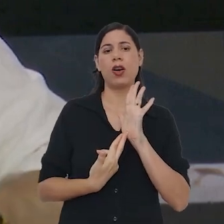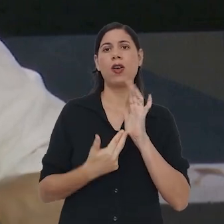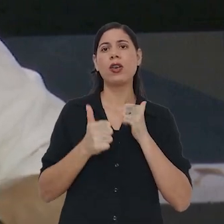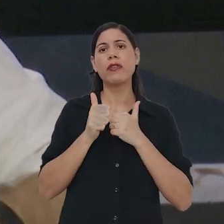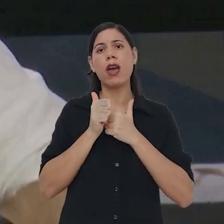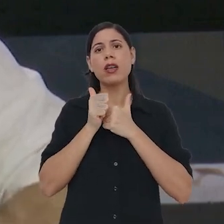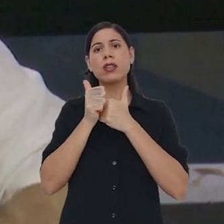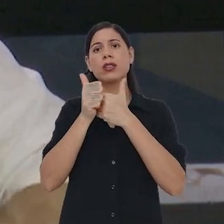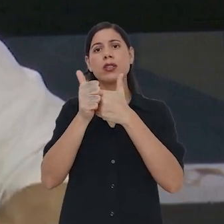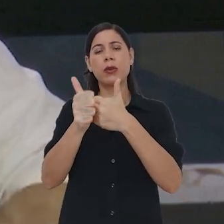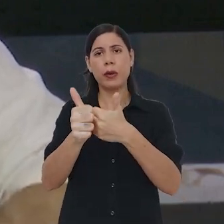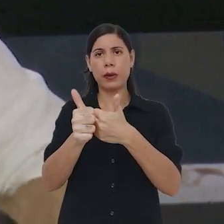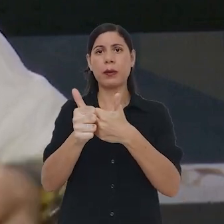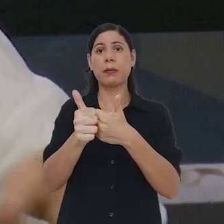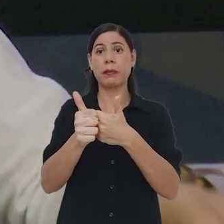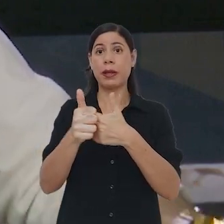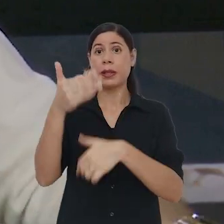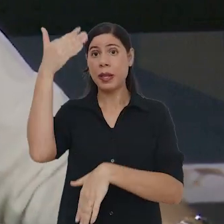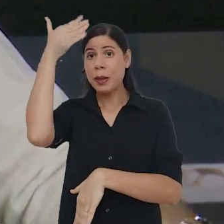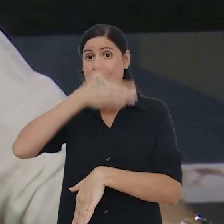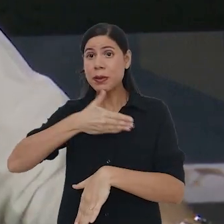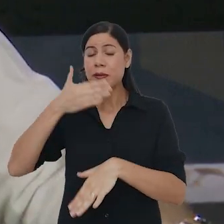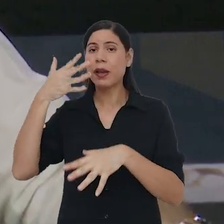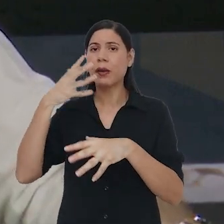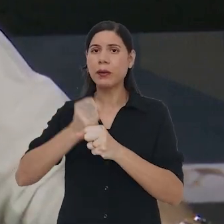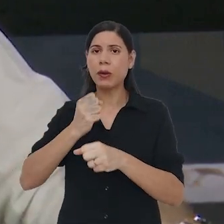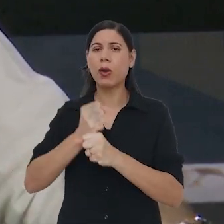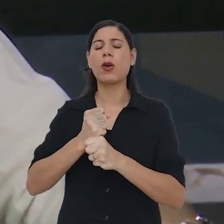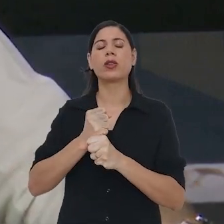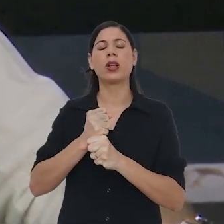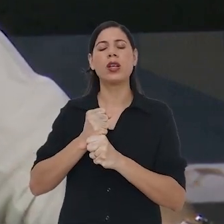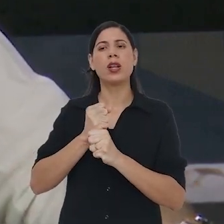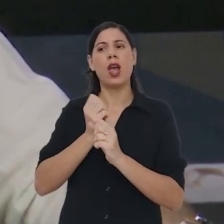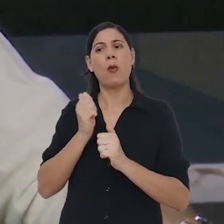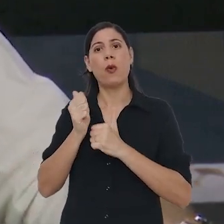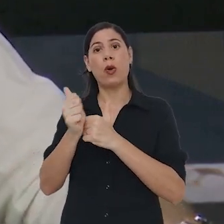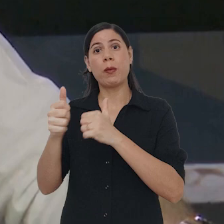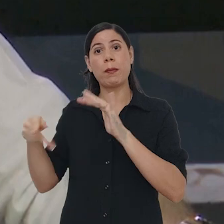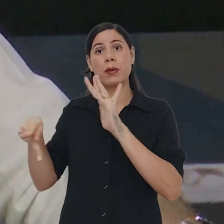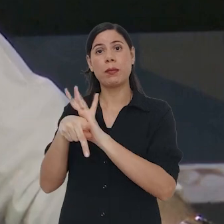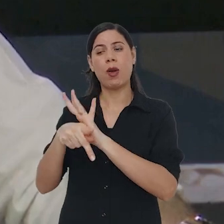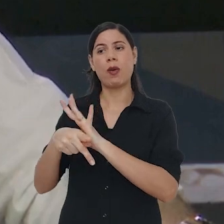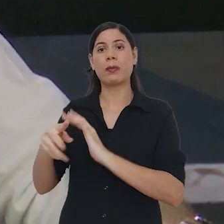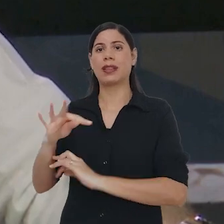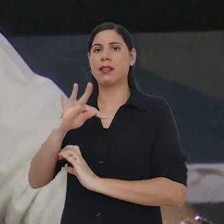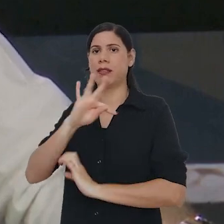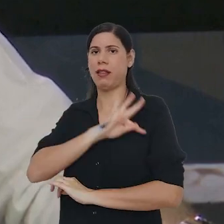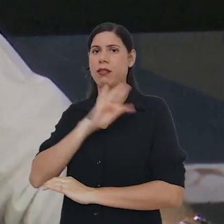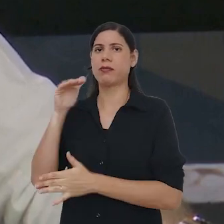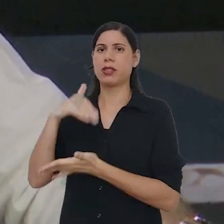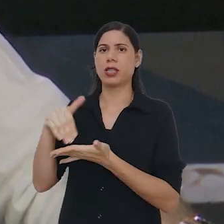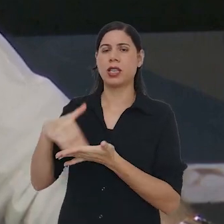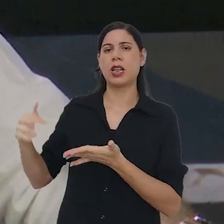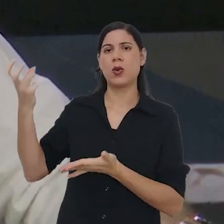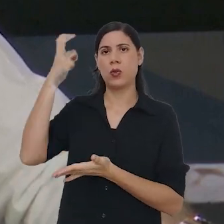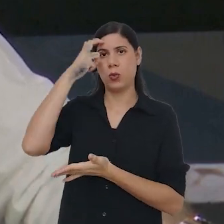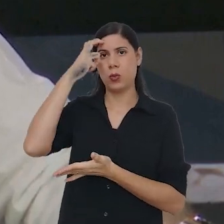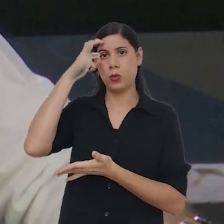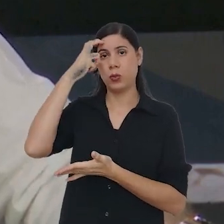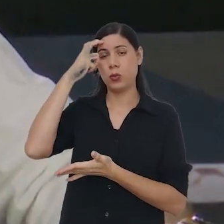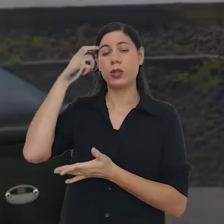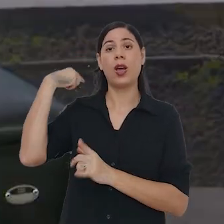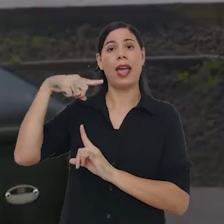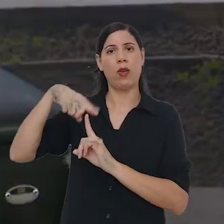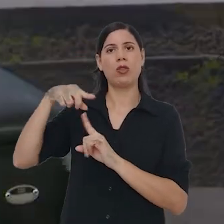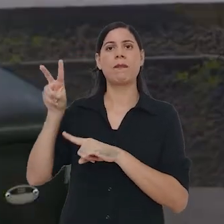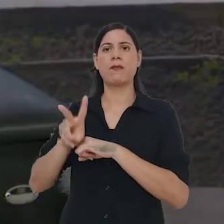e fazem esse acompanhamento inicial. A prestação de contas tem um acompanhamento específico, que é feita pela parte técnica da Secretaria de